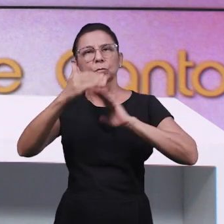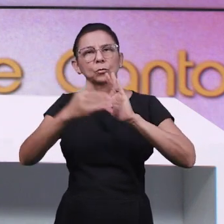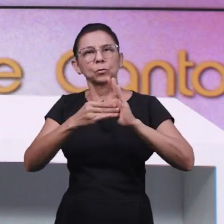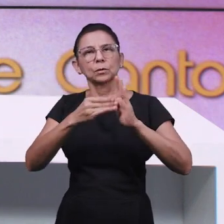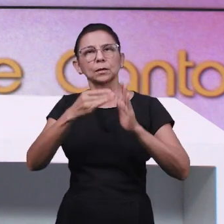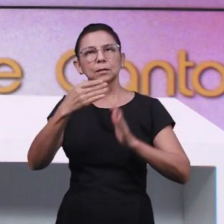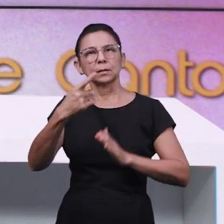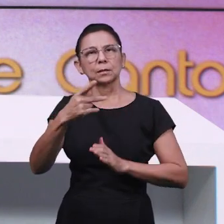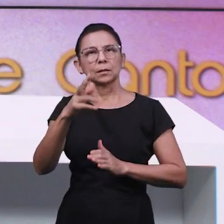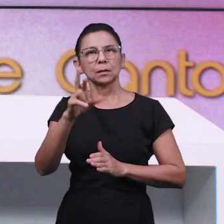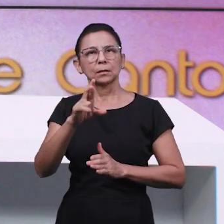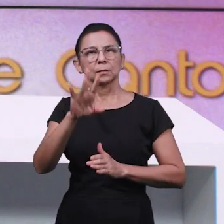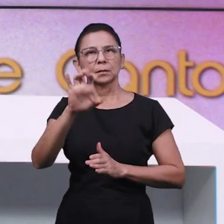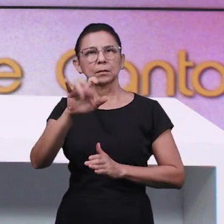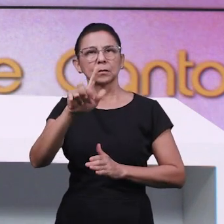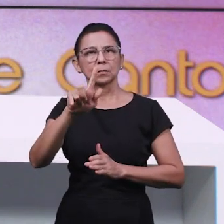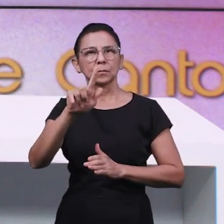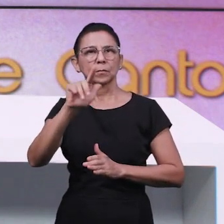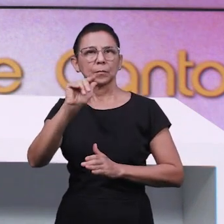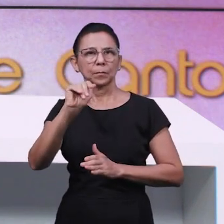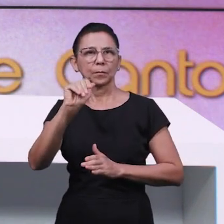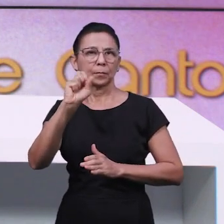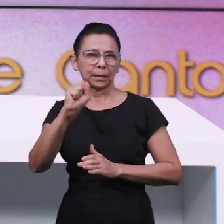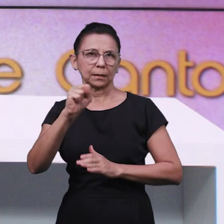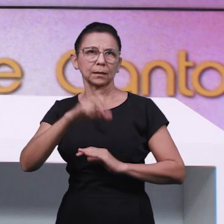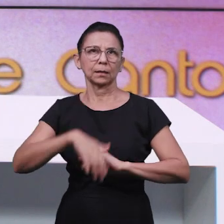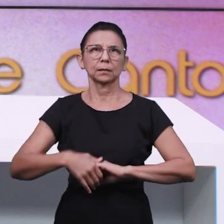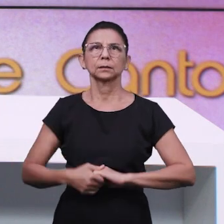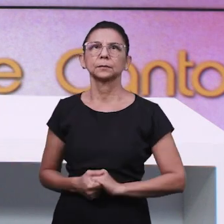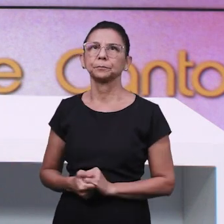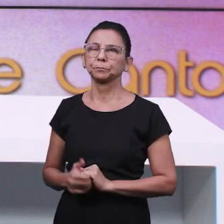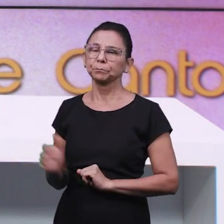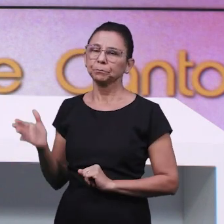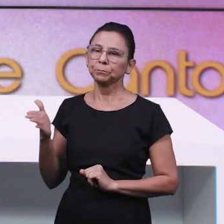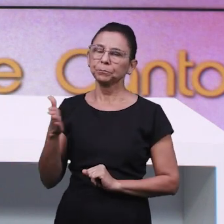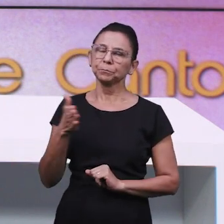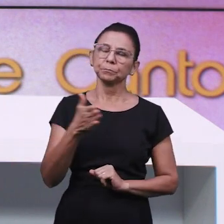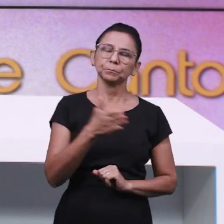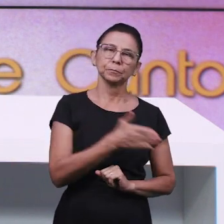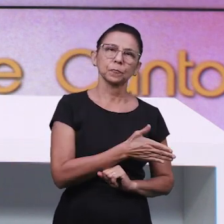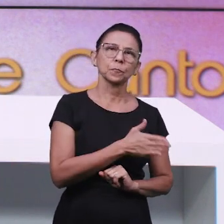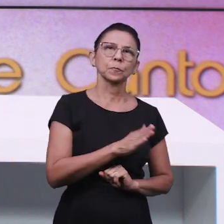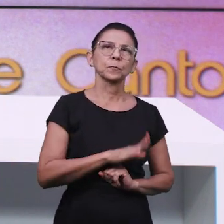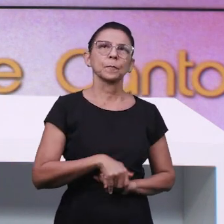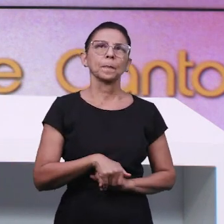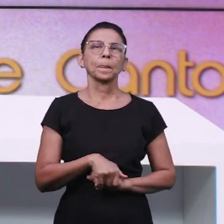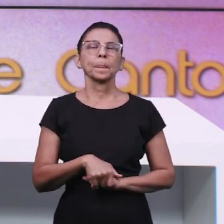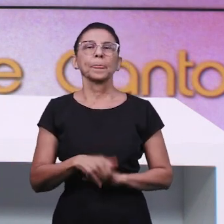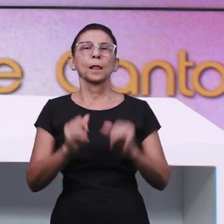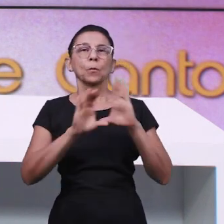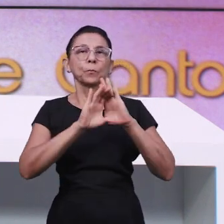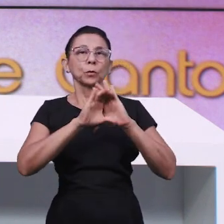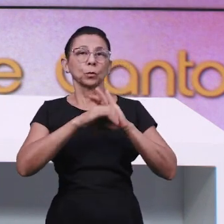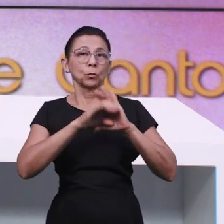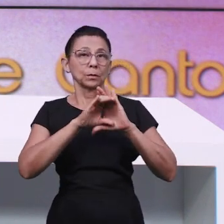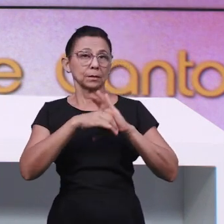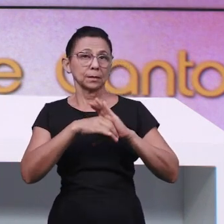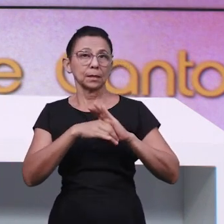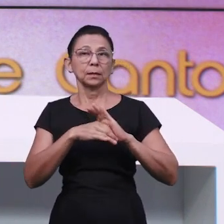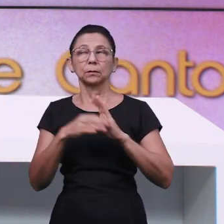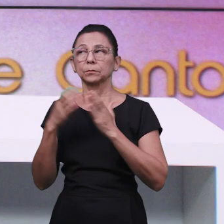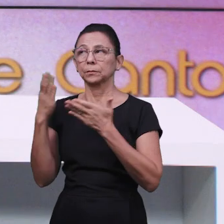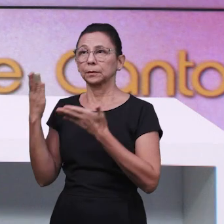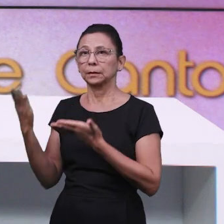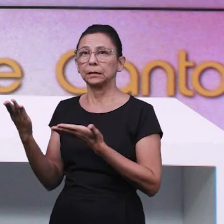vocais. Vamos seguir, e aqui nós vamos falar de uma palavra, de um conceito